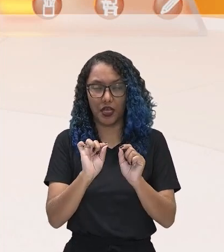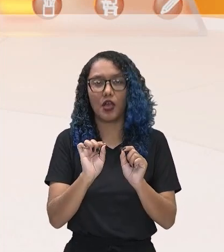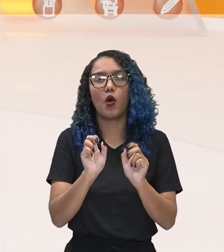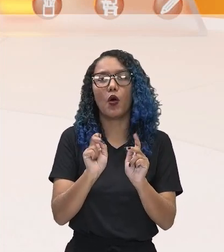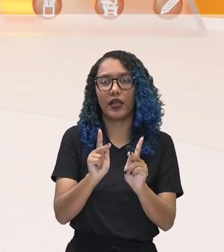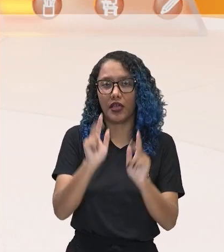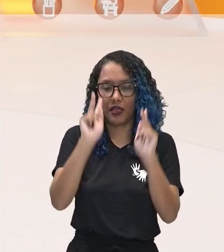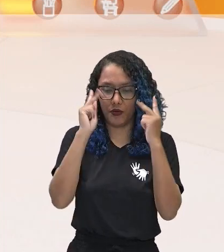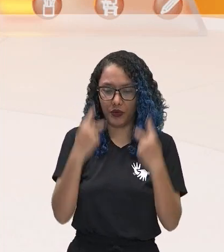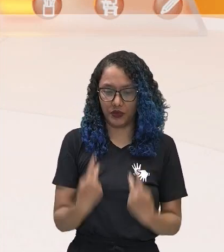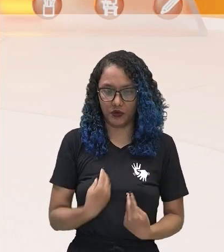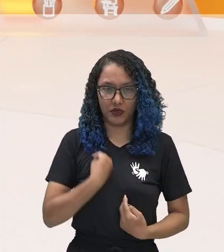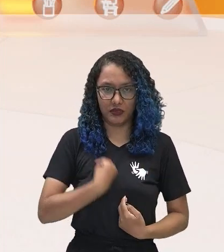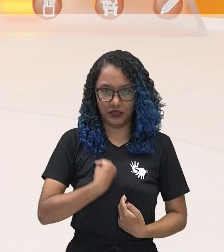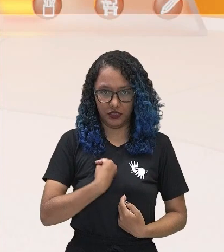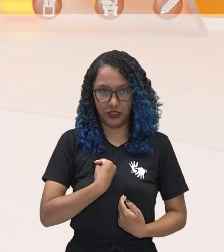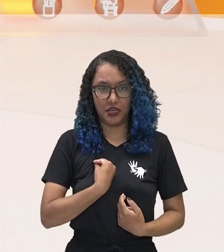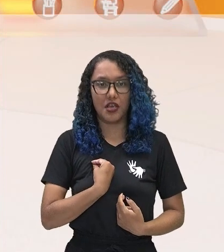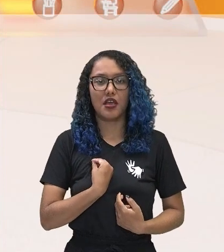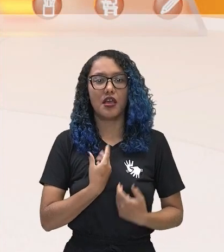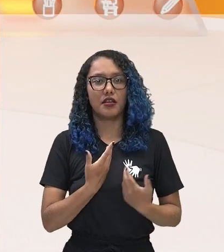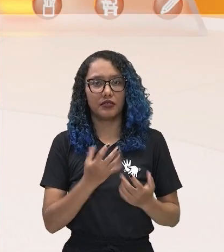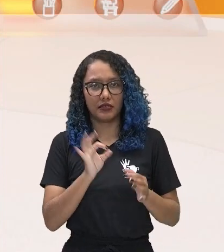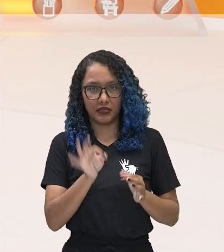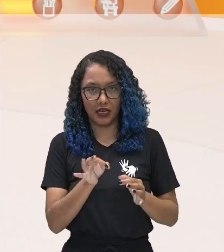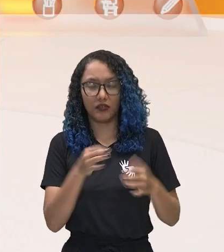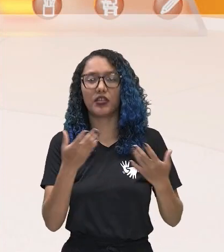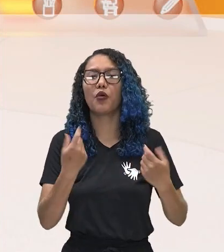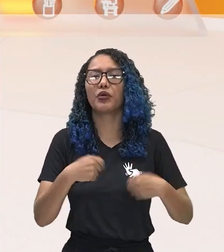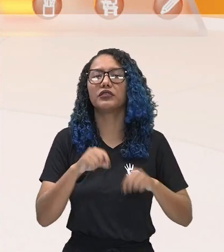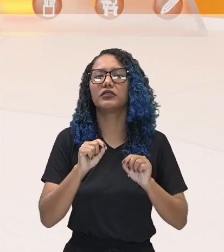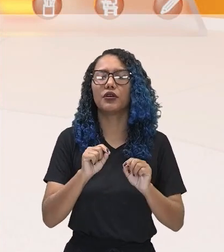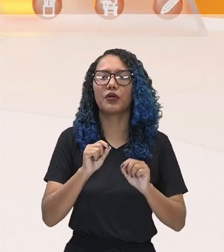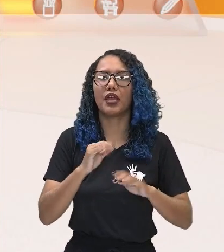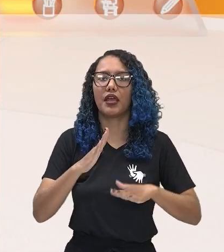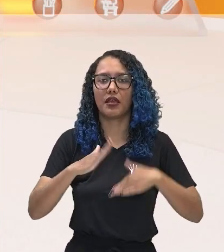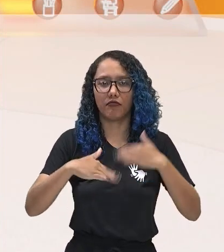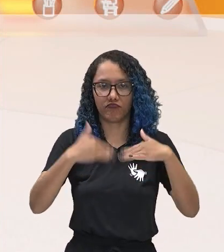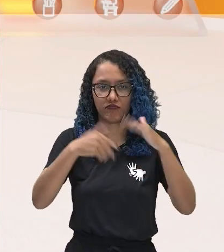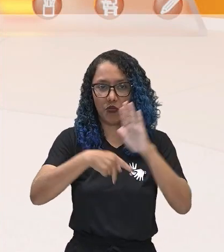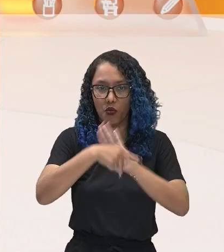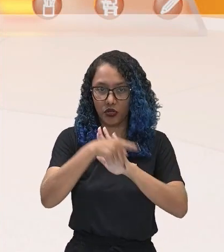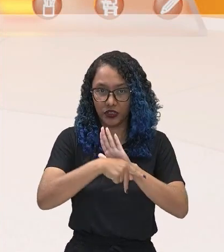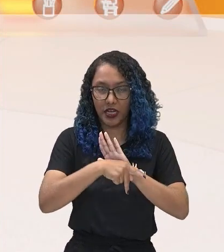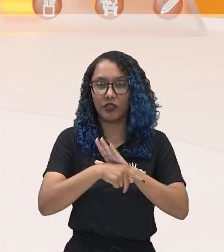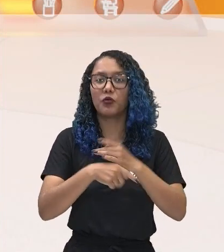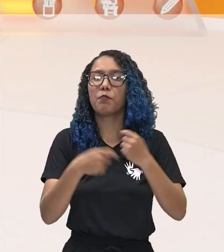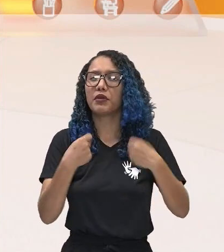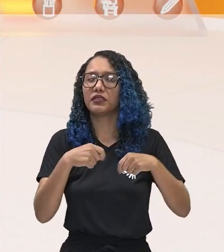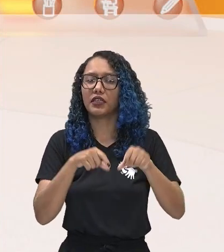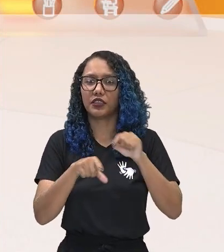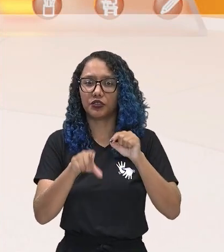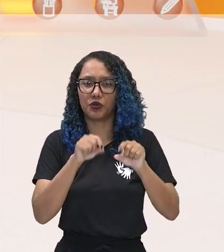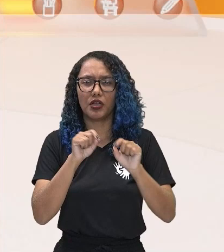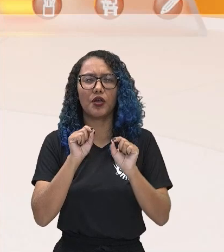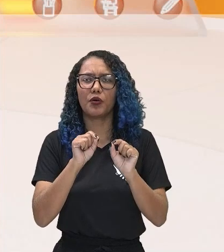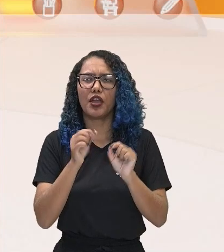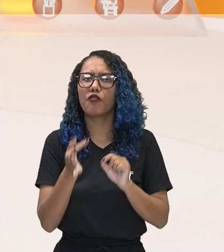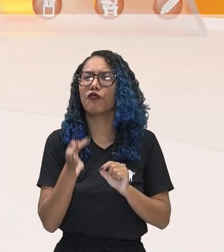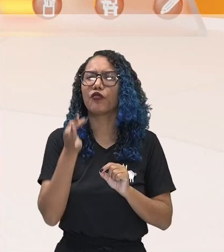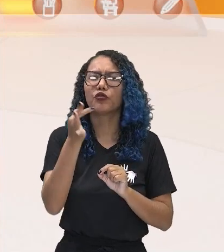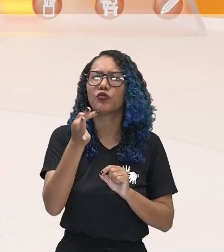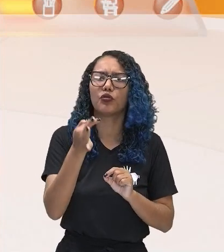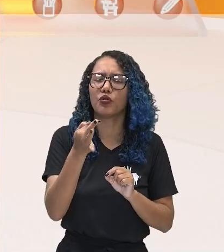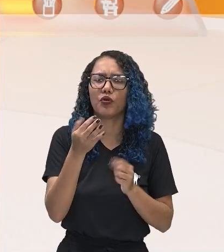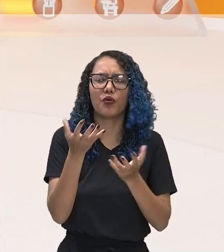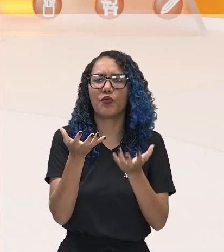um projeto, ele terá que fazer o quê? Escolher o que quer ser e efetivar sua